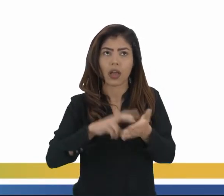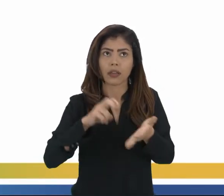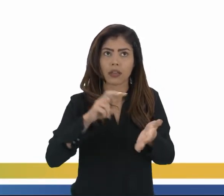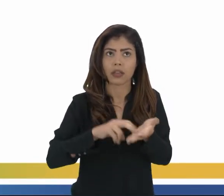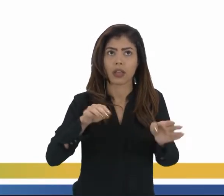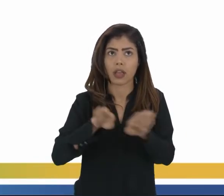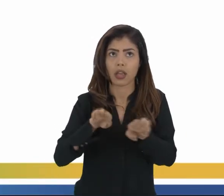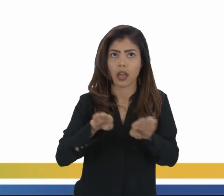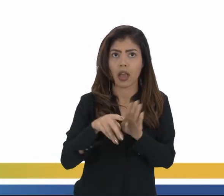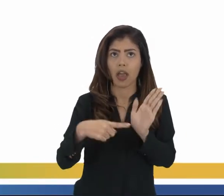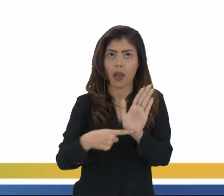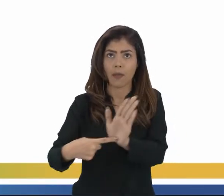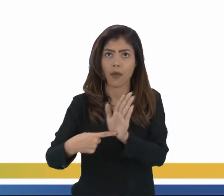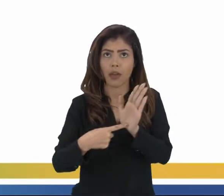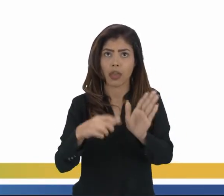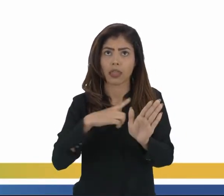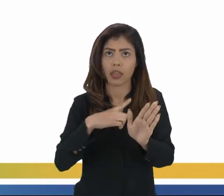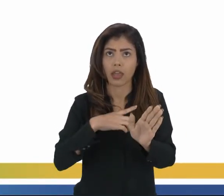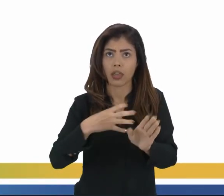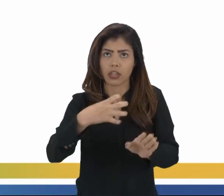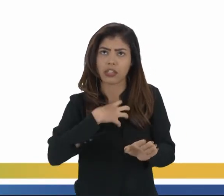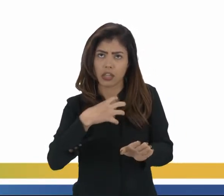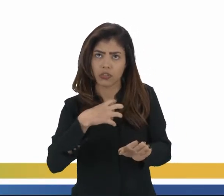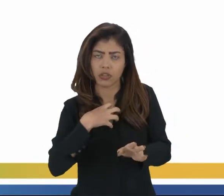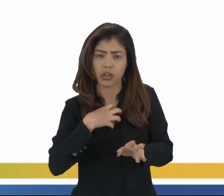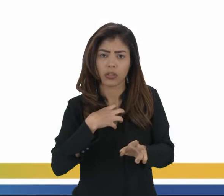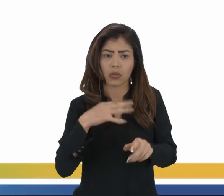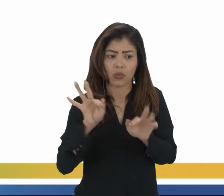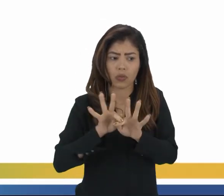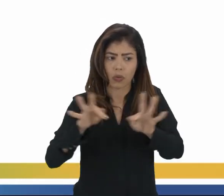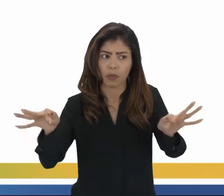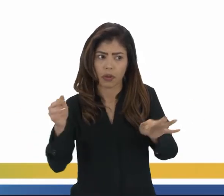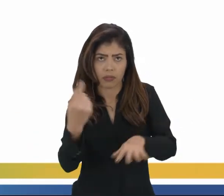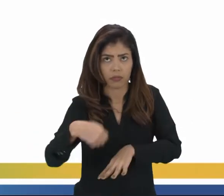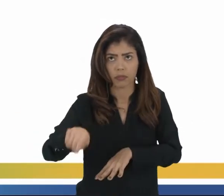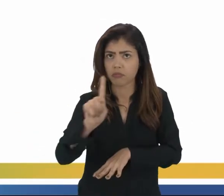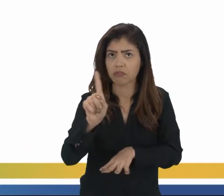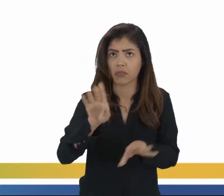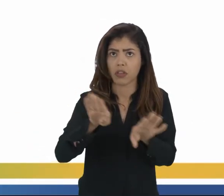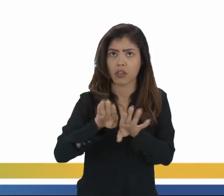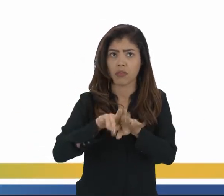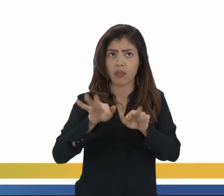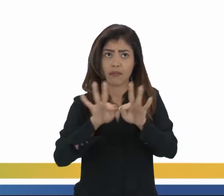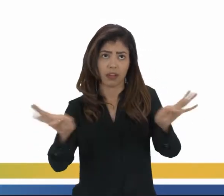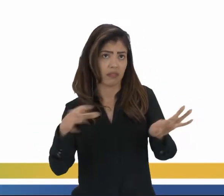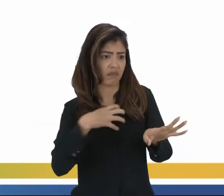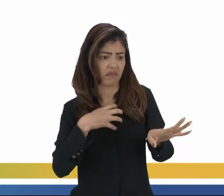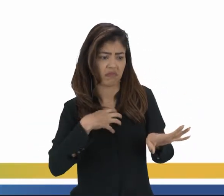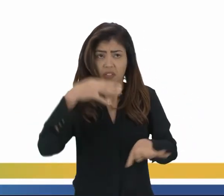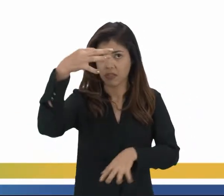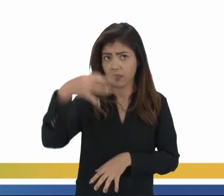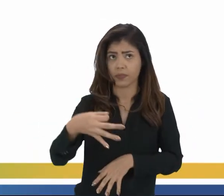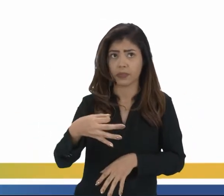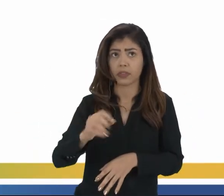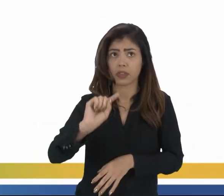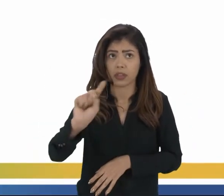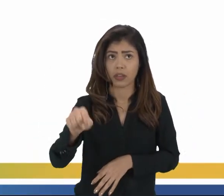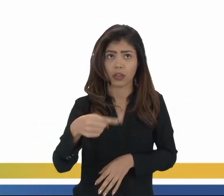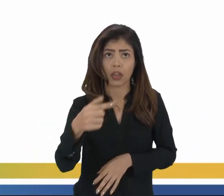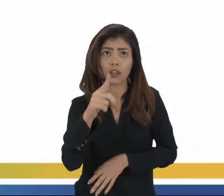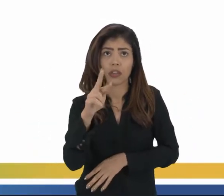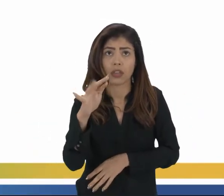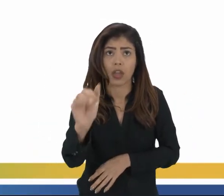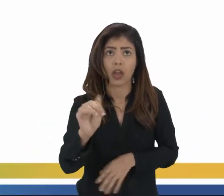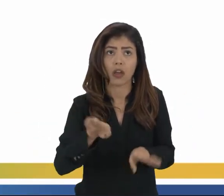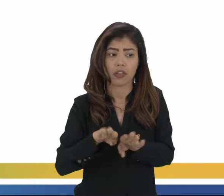poderiam resultar innecessários para entender o sentido completo de uma frase, por lo general, com